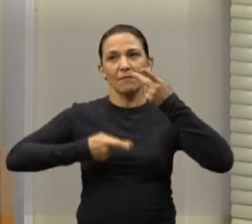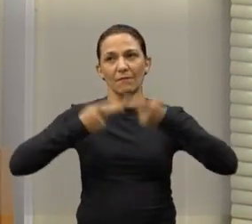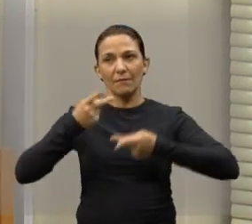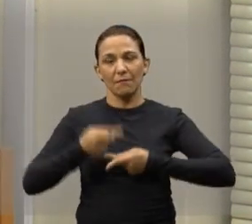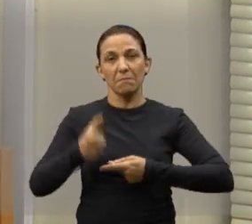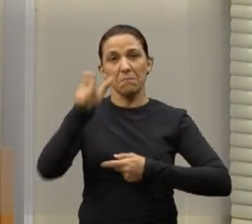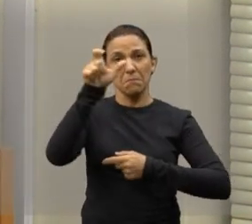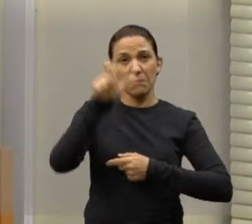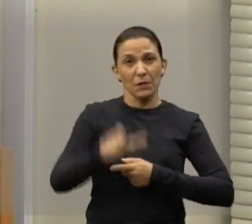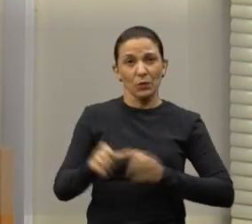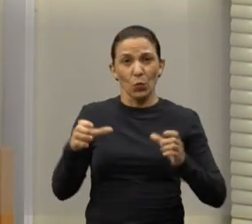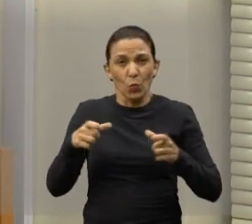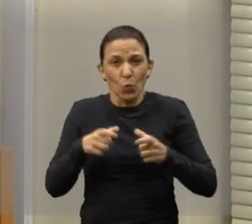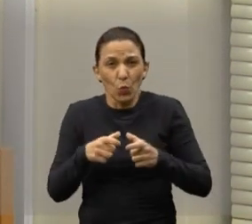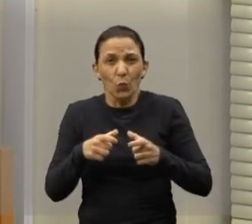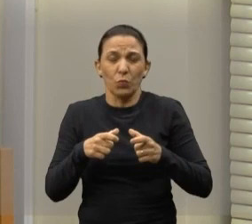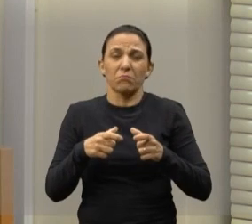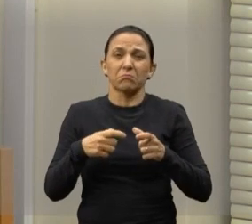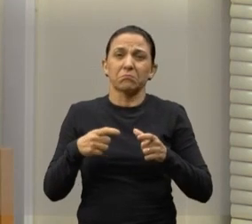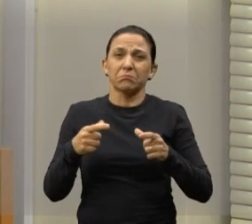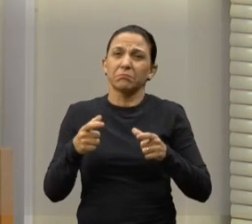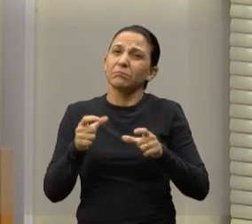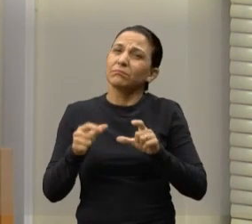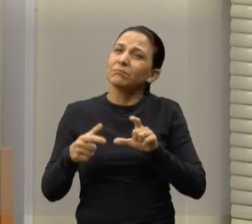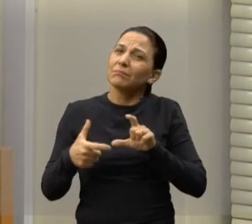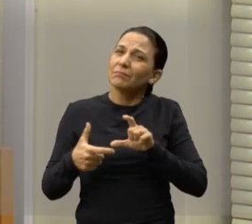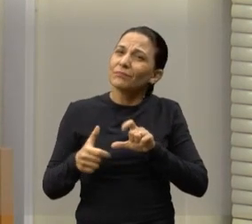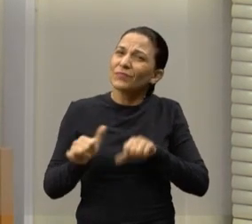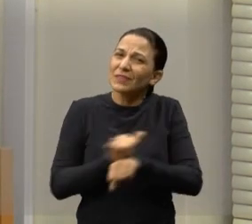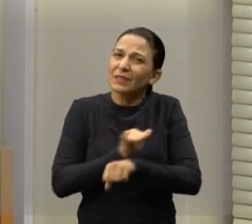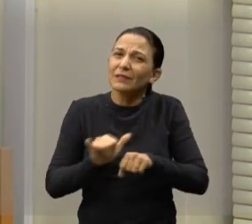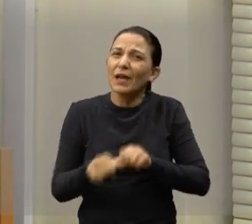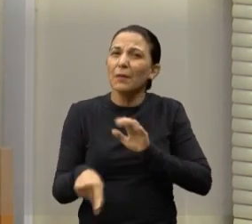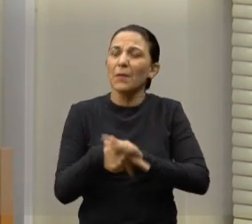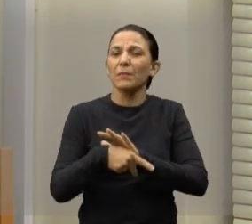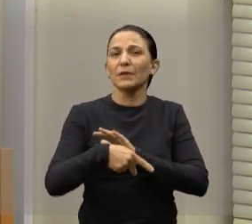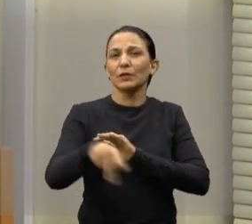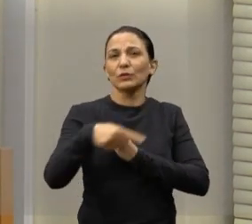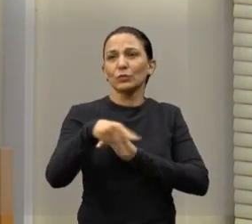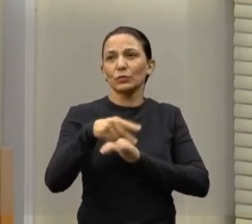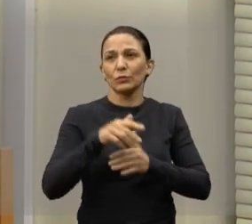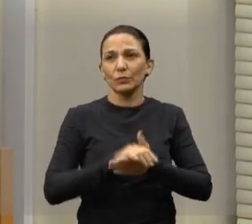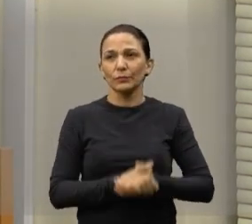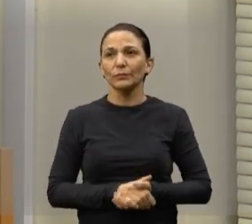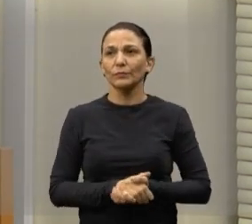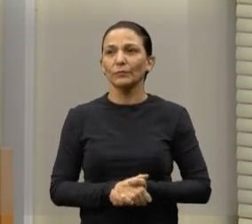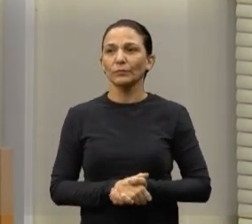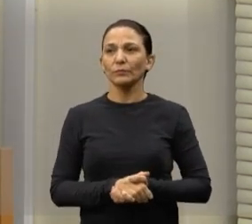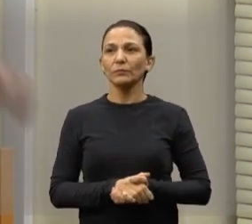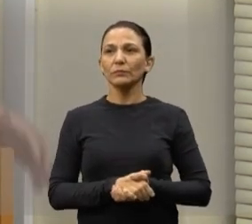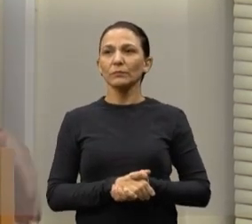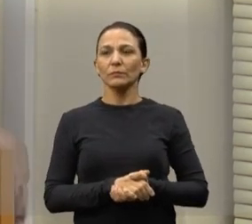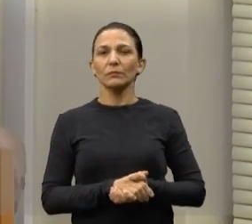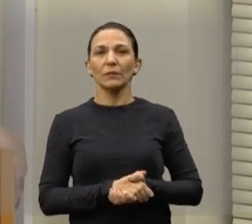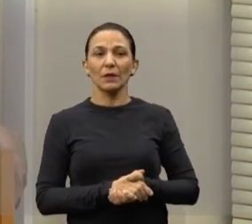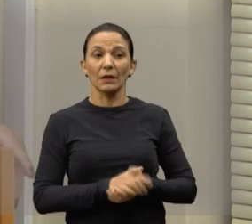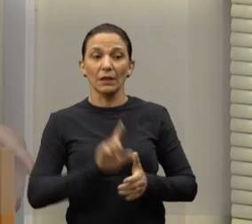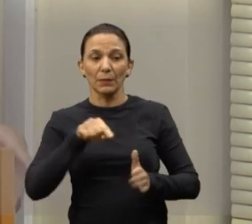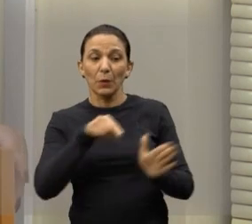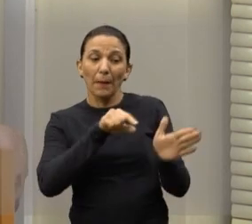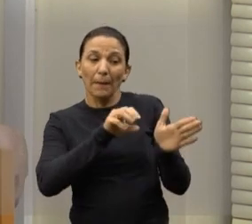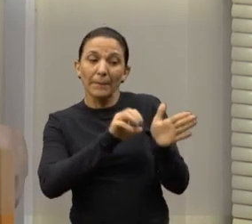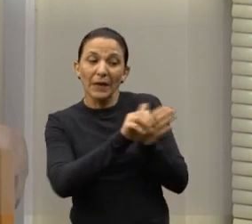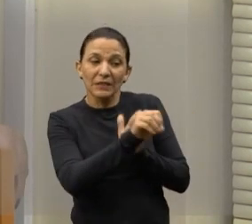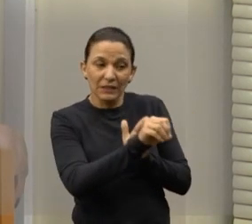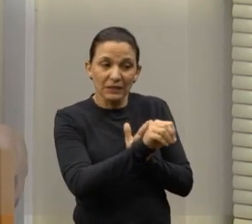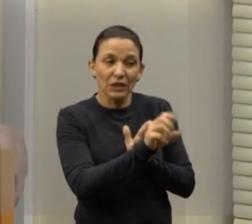essas pessoas minorias políticas Como manobra como massa de manobra tá acabando meu tempo mas deu um Google aí no nome